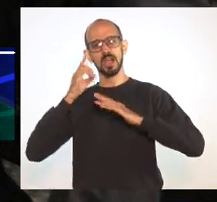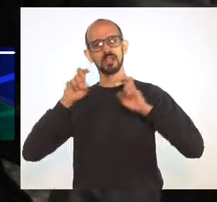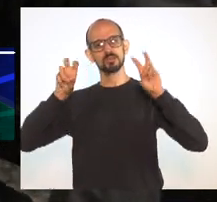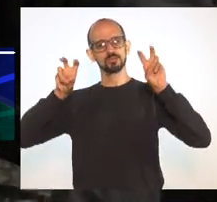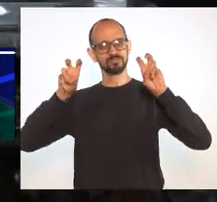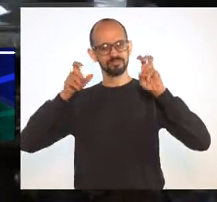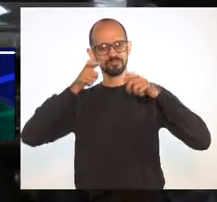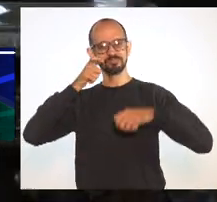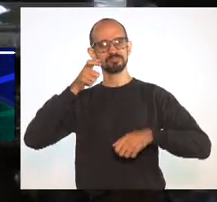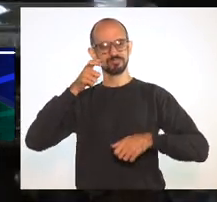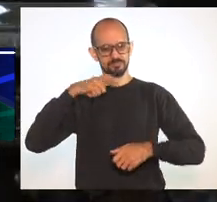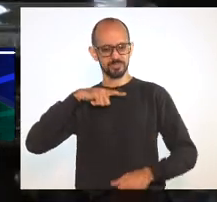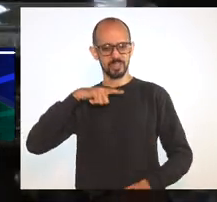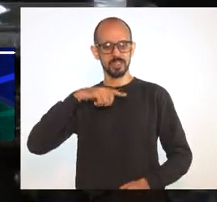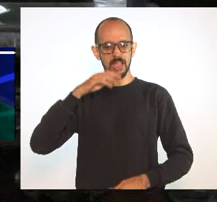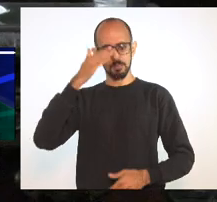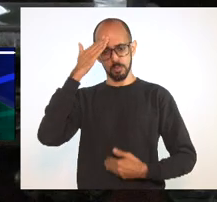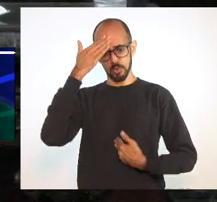presidenta.